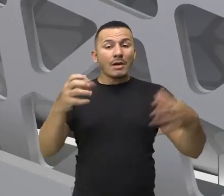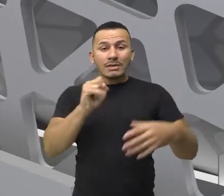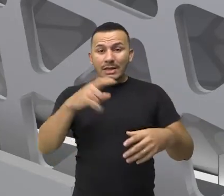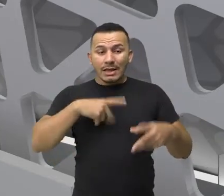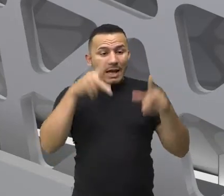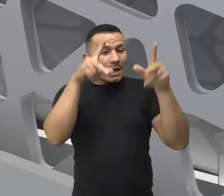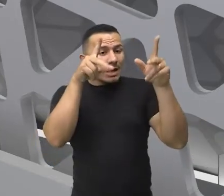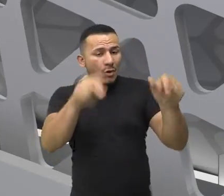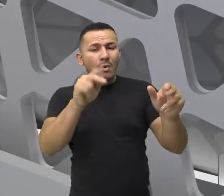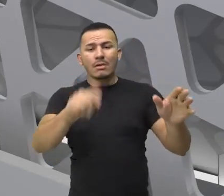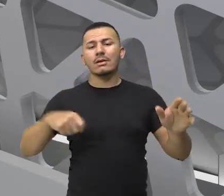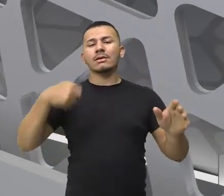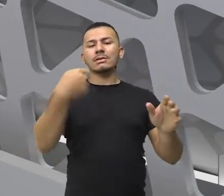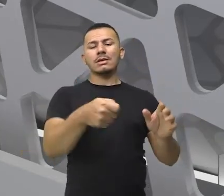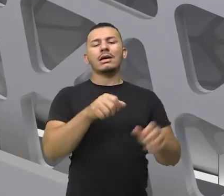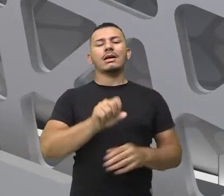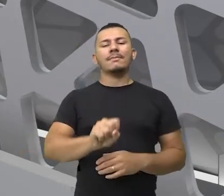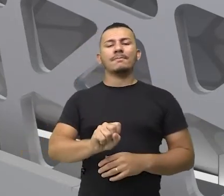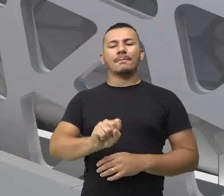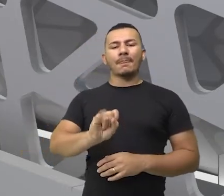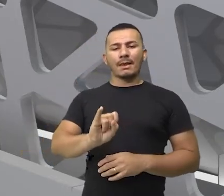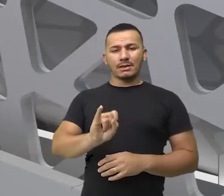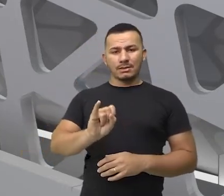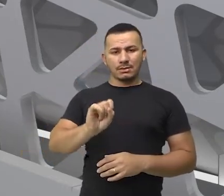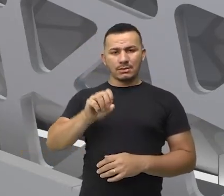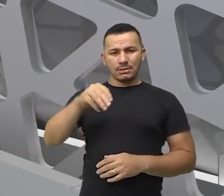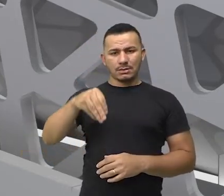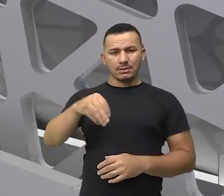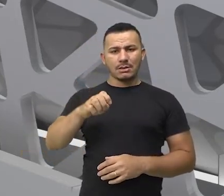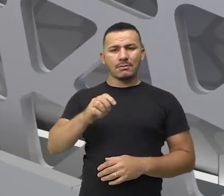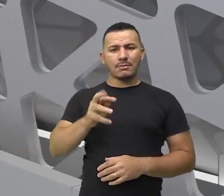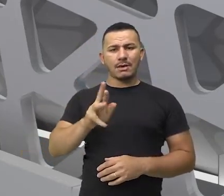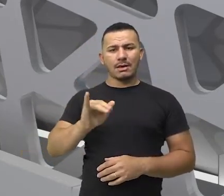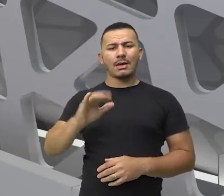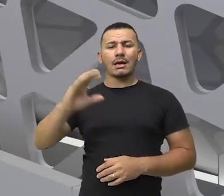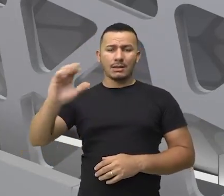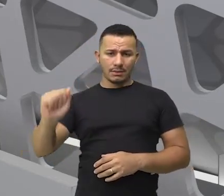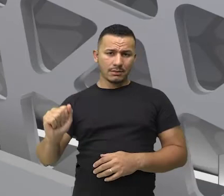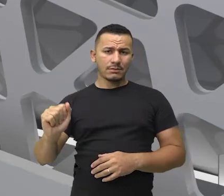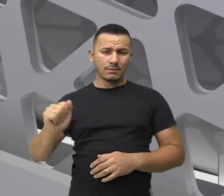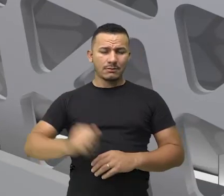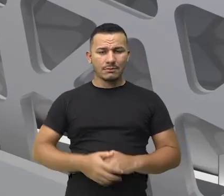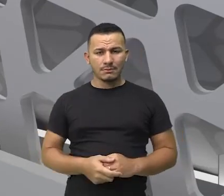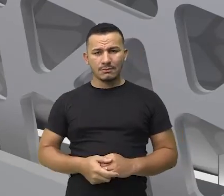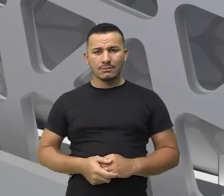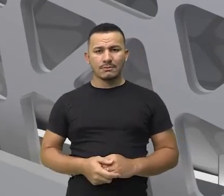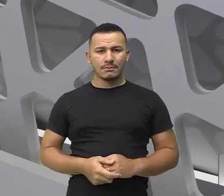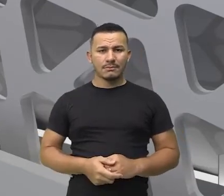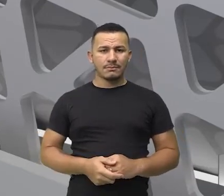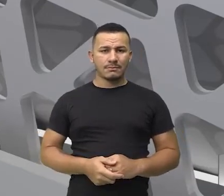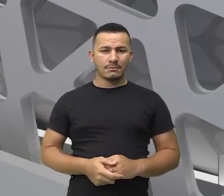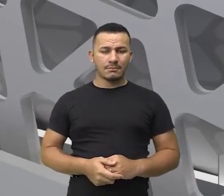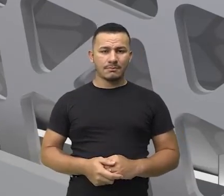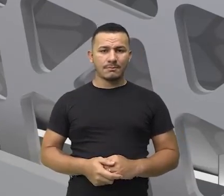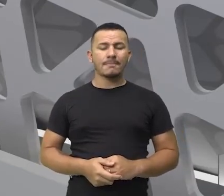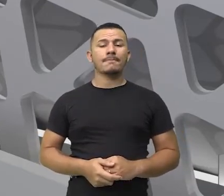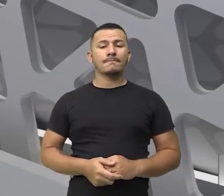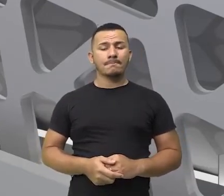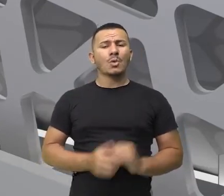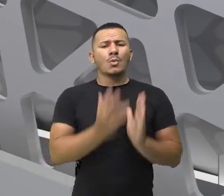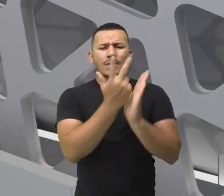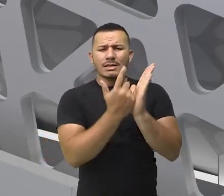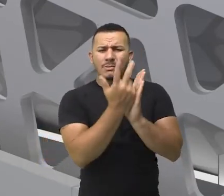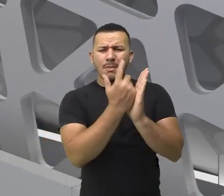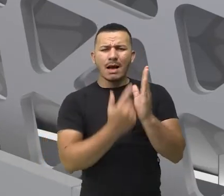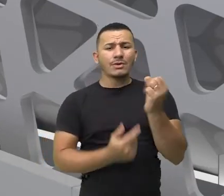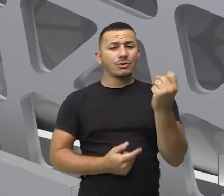tudo fica igualzinho, você diz que você está diante de figuras simétricas. Então, nesses